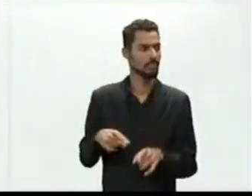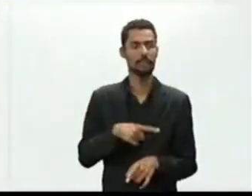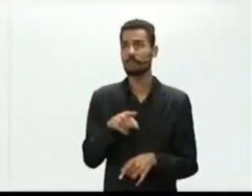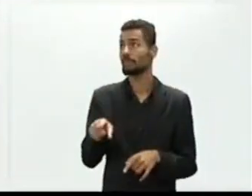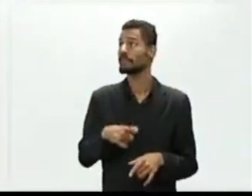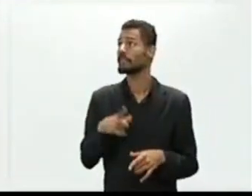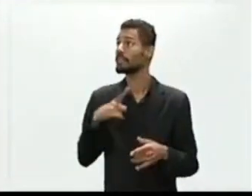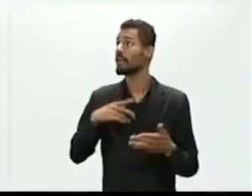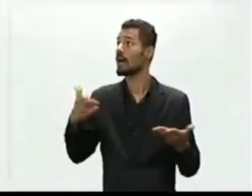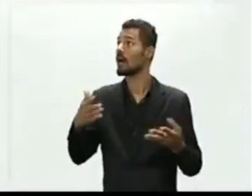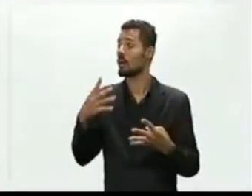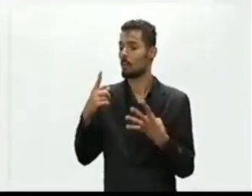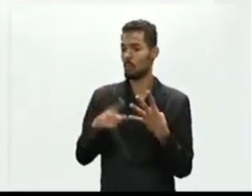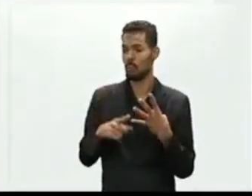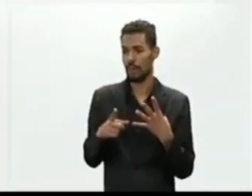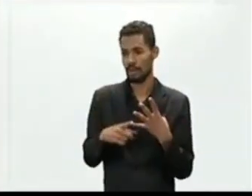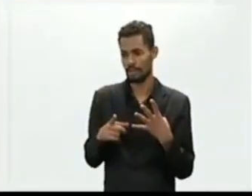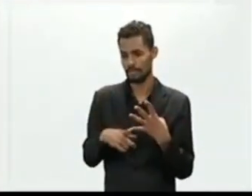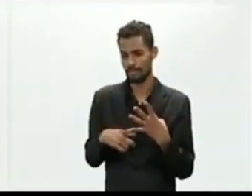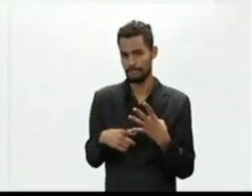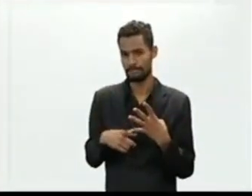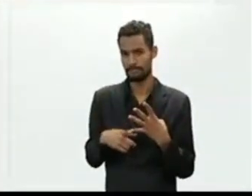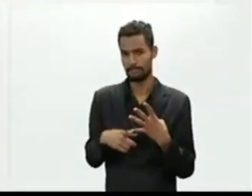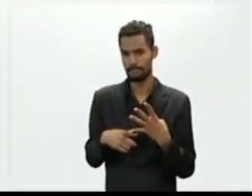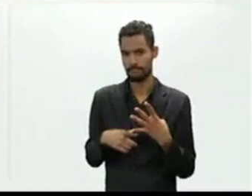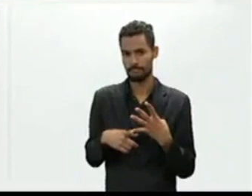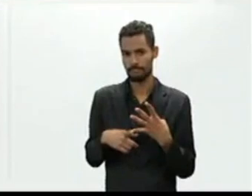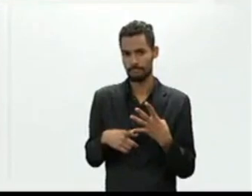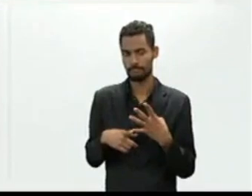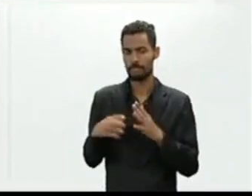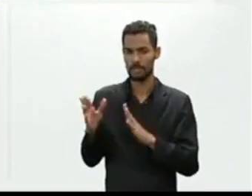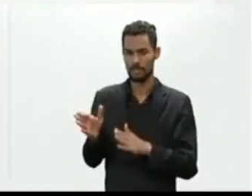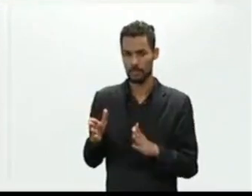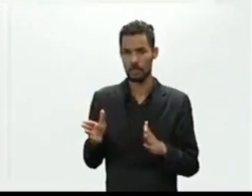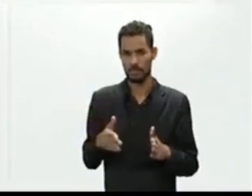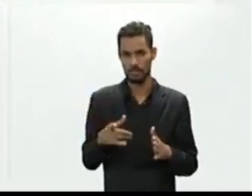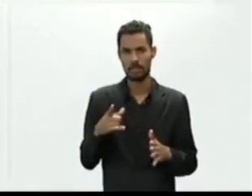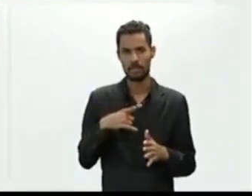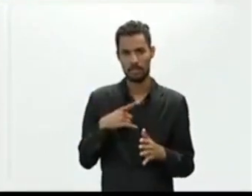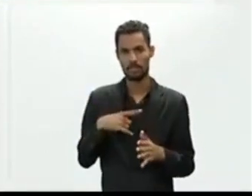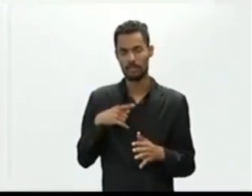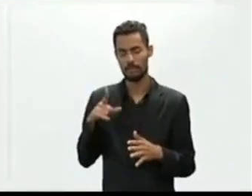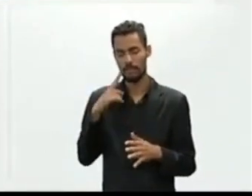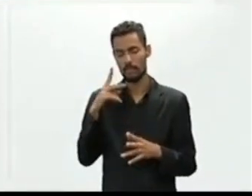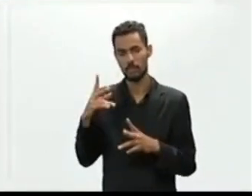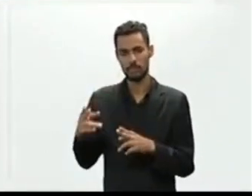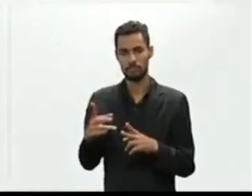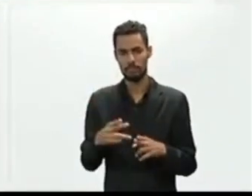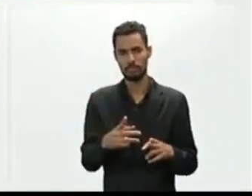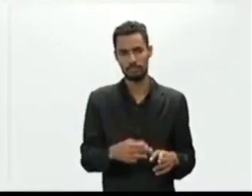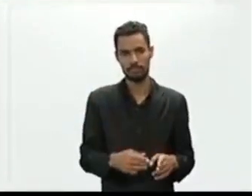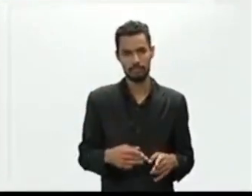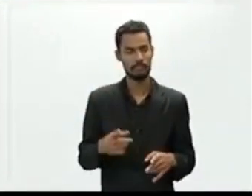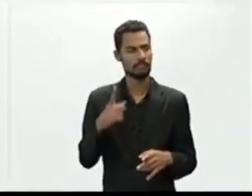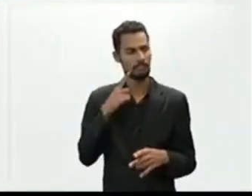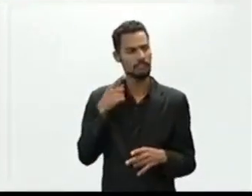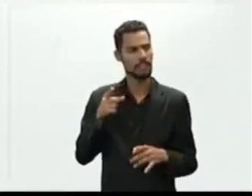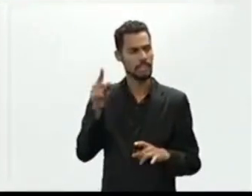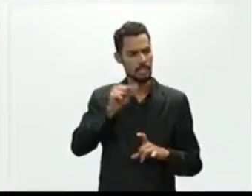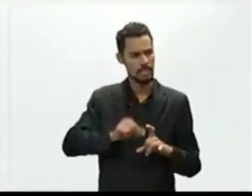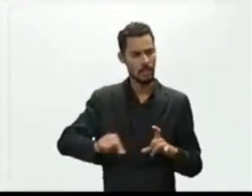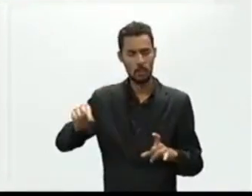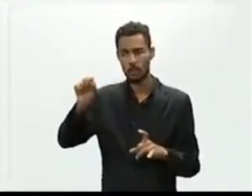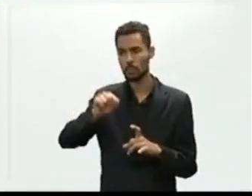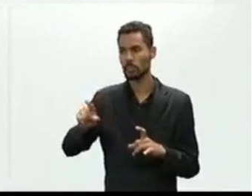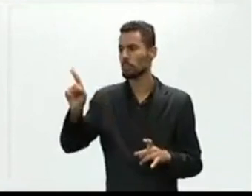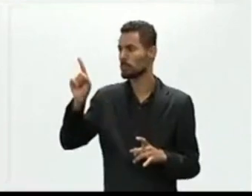vai ter agora 4 cópias, né? Da sequência toda, né? Da dupla fita. Faz mais um ciclo, você vai